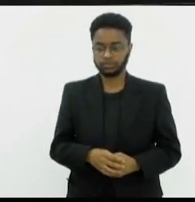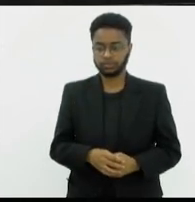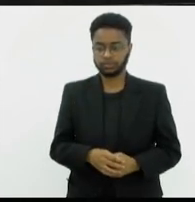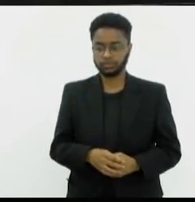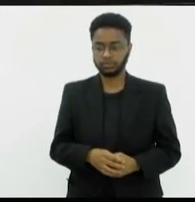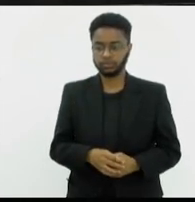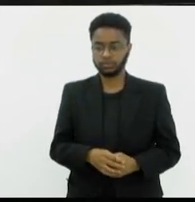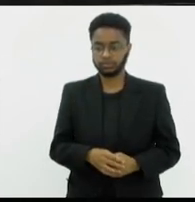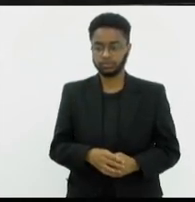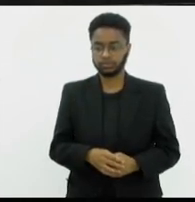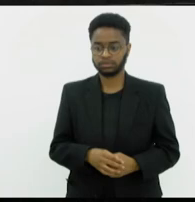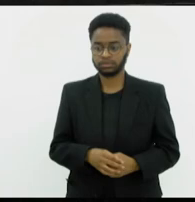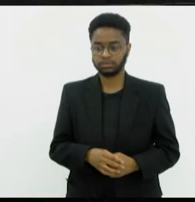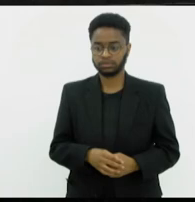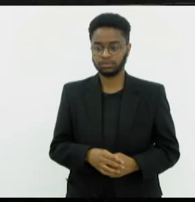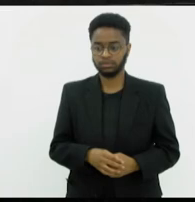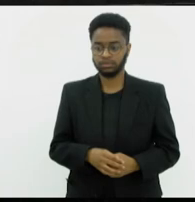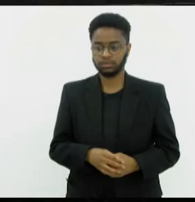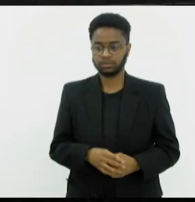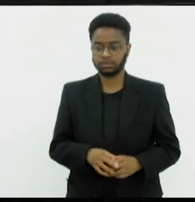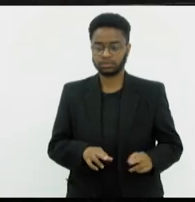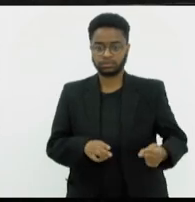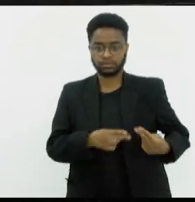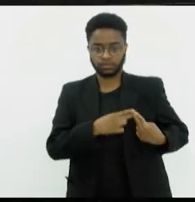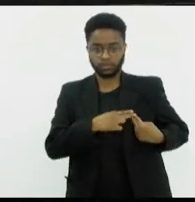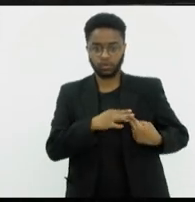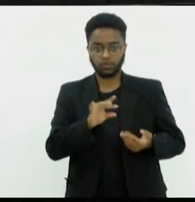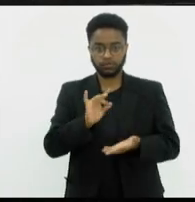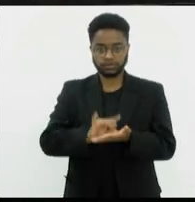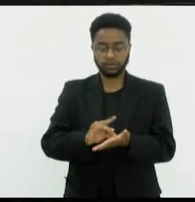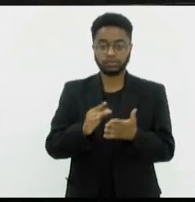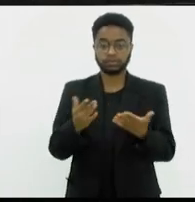E ontem, no Palácio Tiradentes,